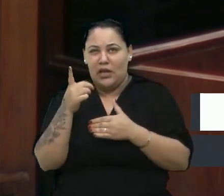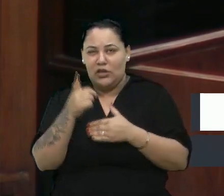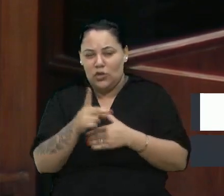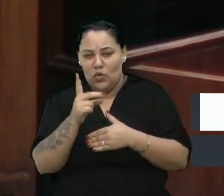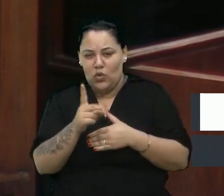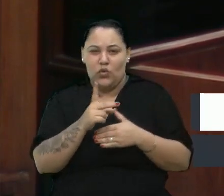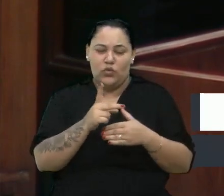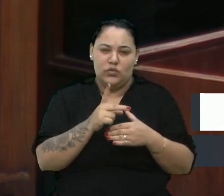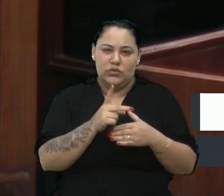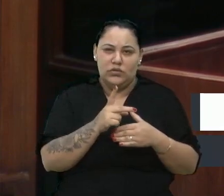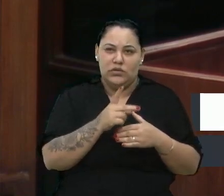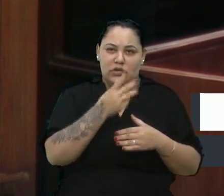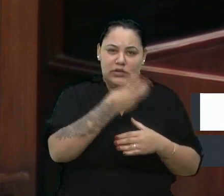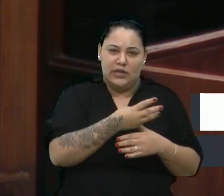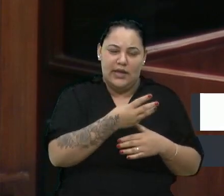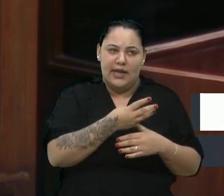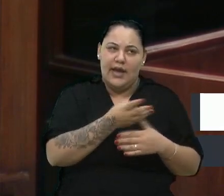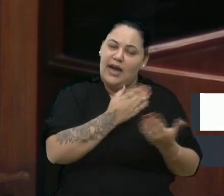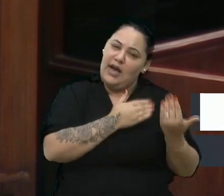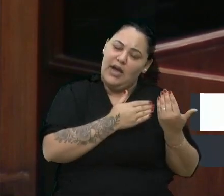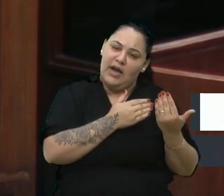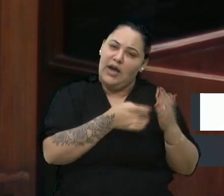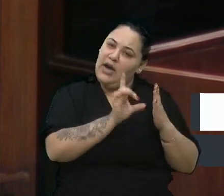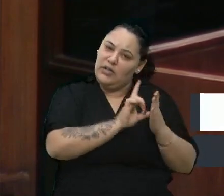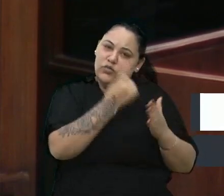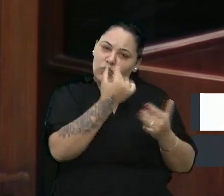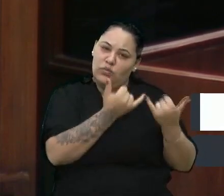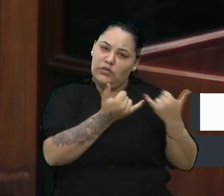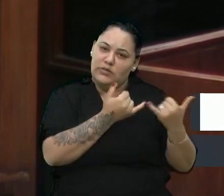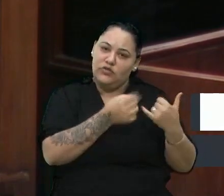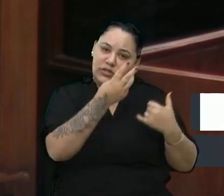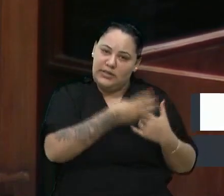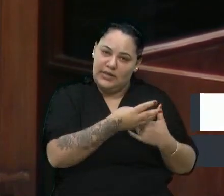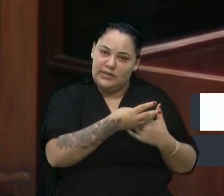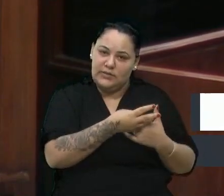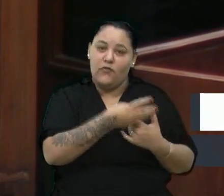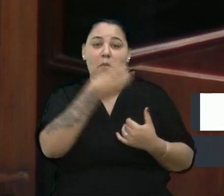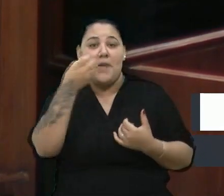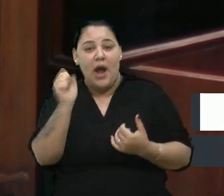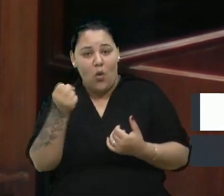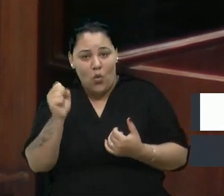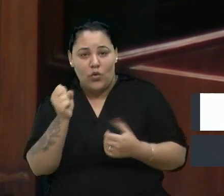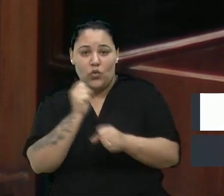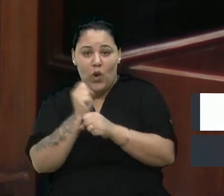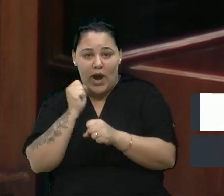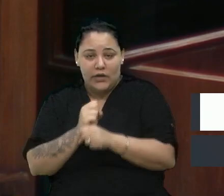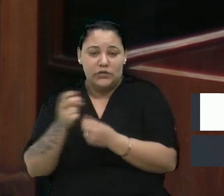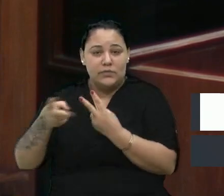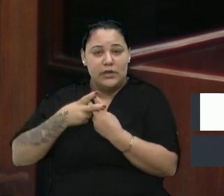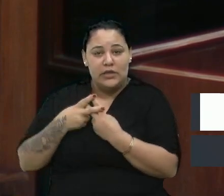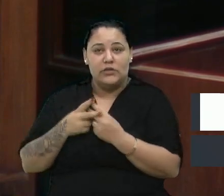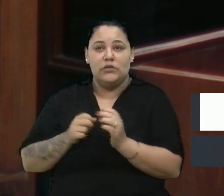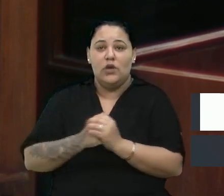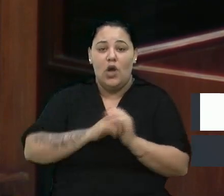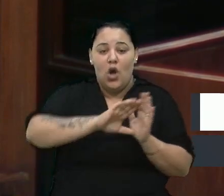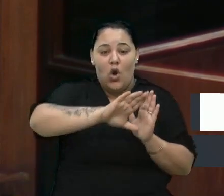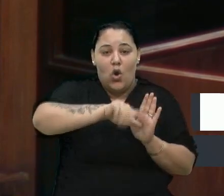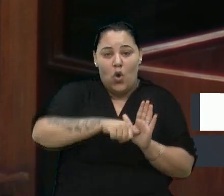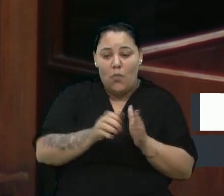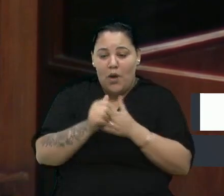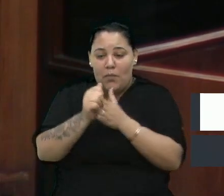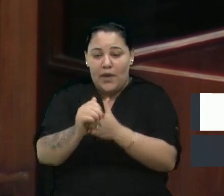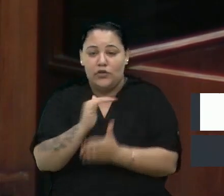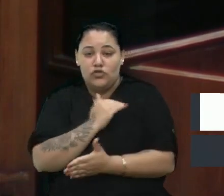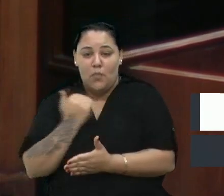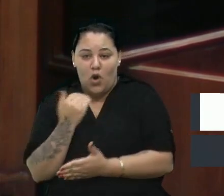de 3, era 1, por exemplo, foi de 3 para 8, enfim, o roubo seguido de morte, que é o